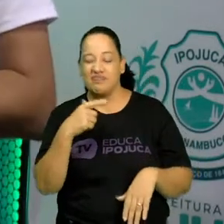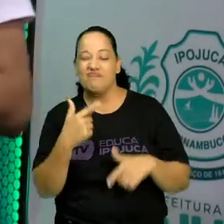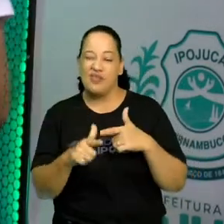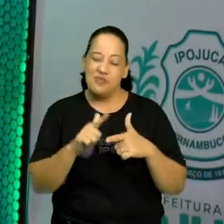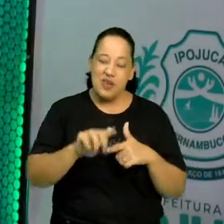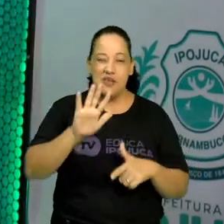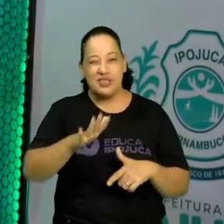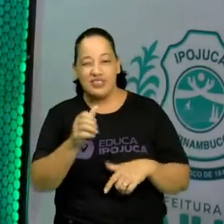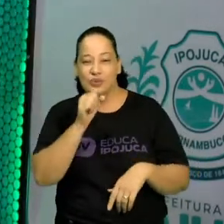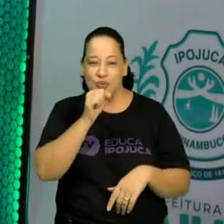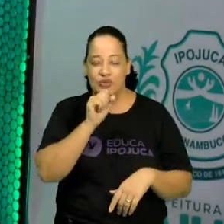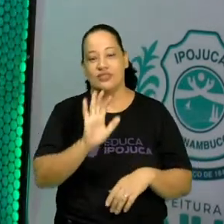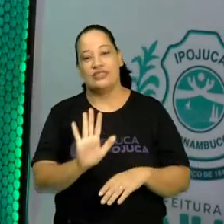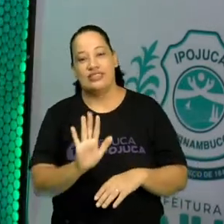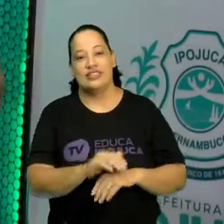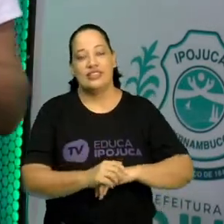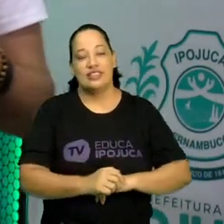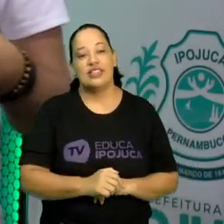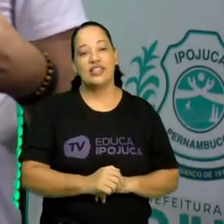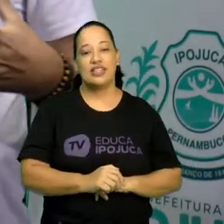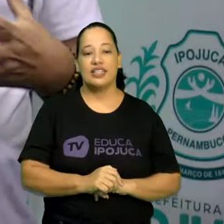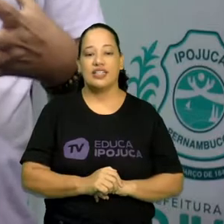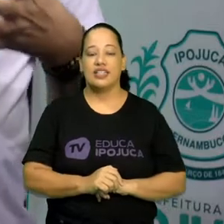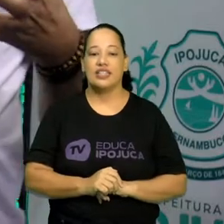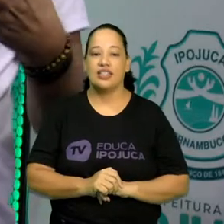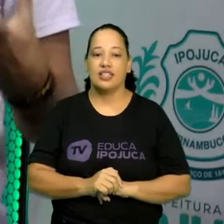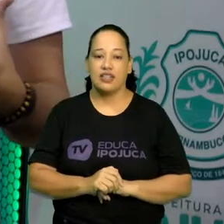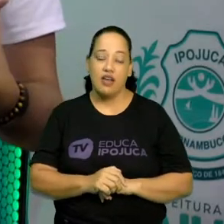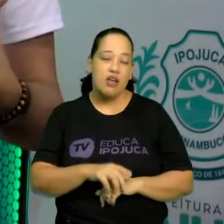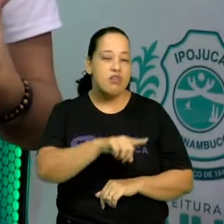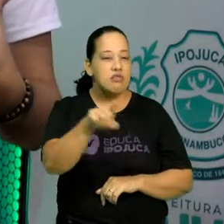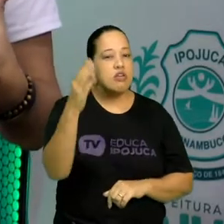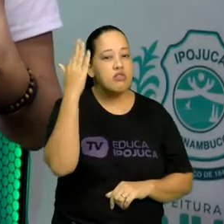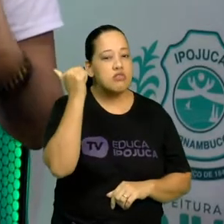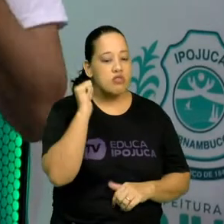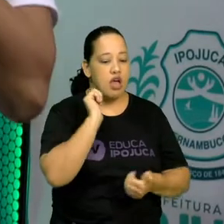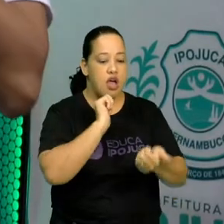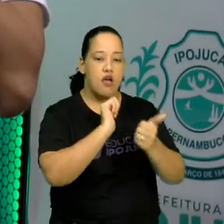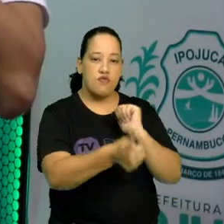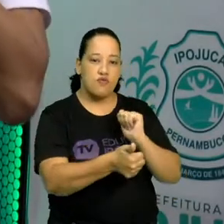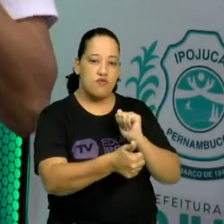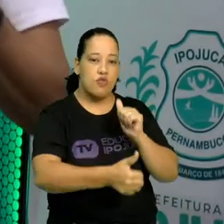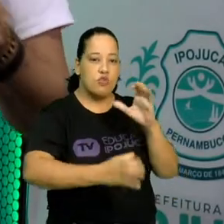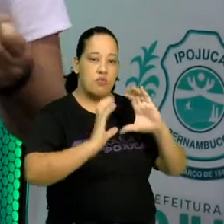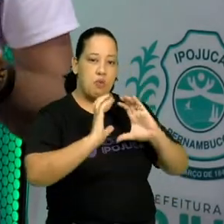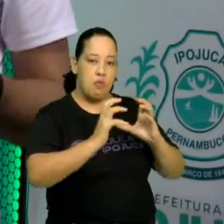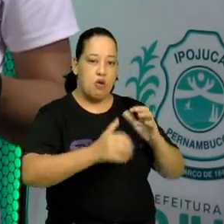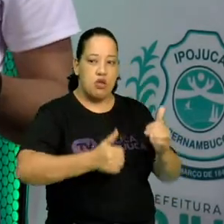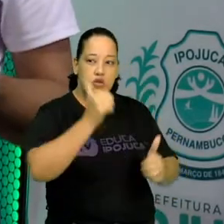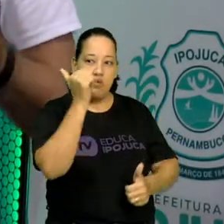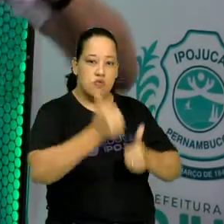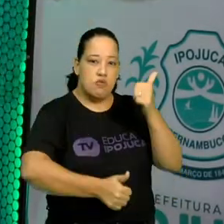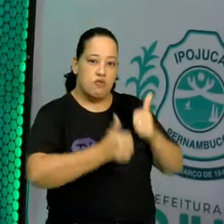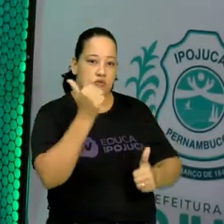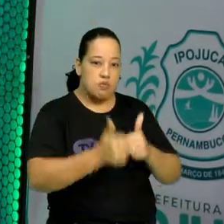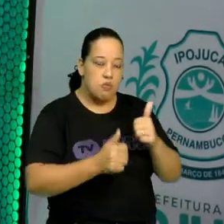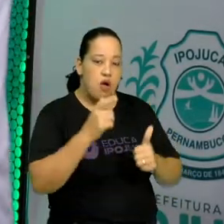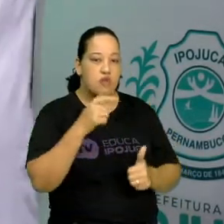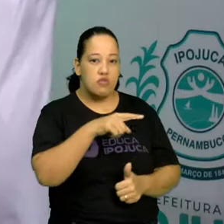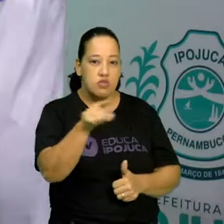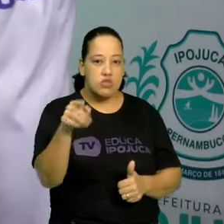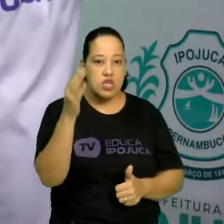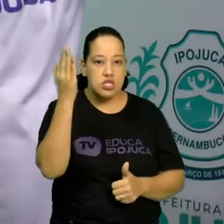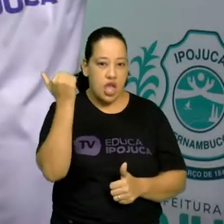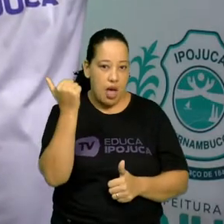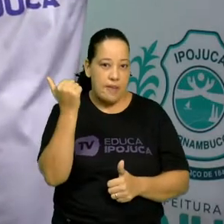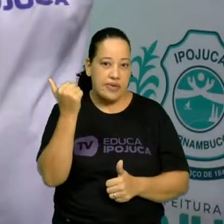ok? Vejam. Sabe o jogo de futebol, quando você vai disputar um campeonato